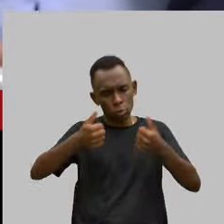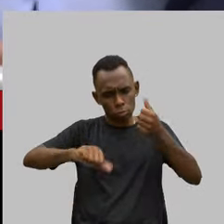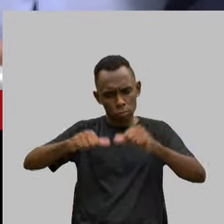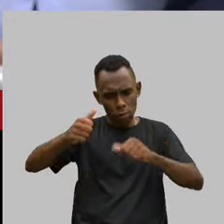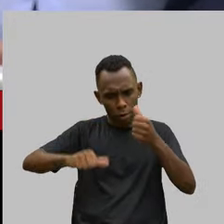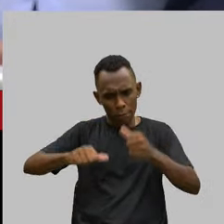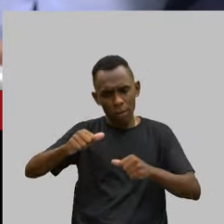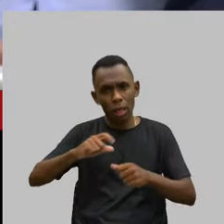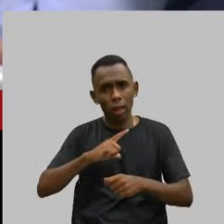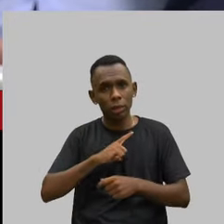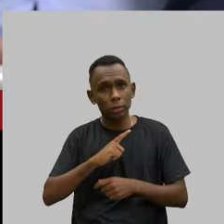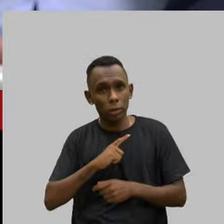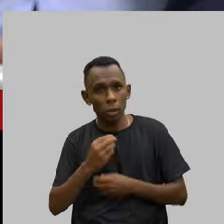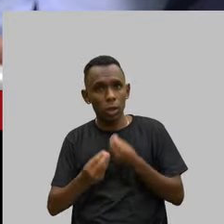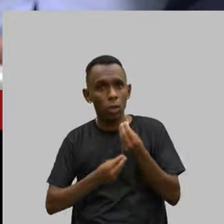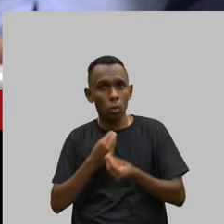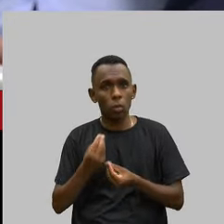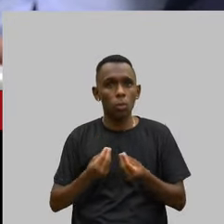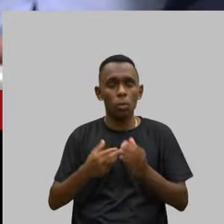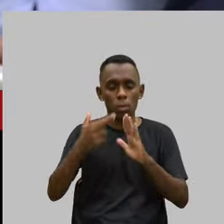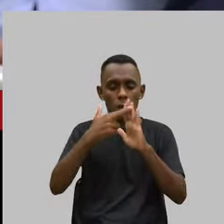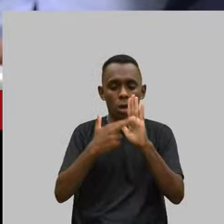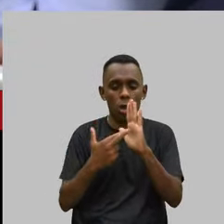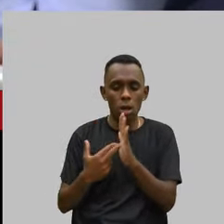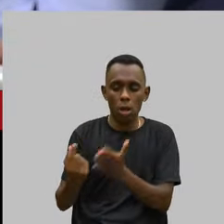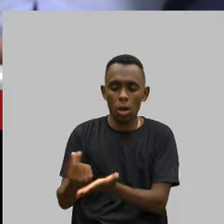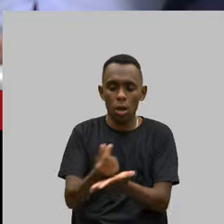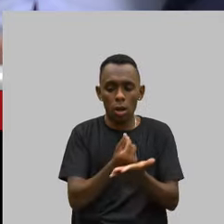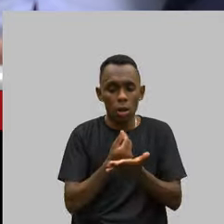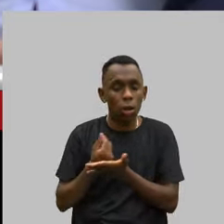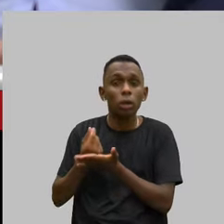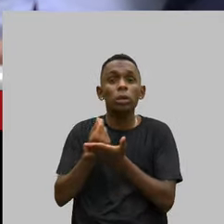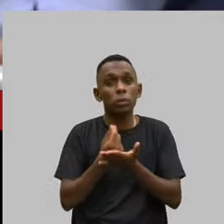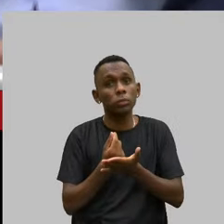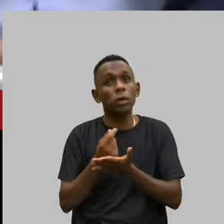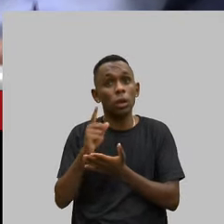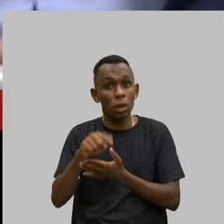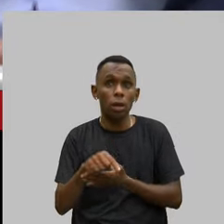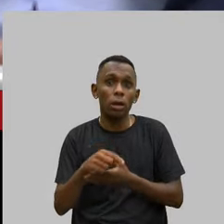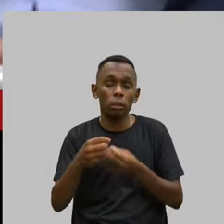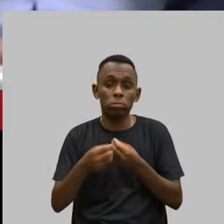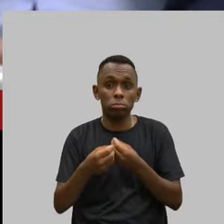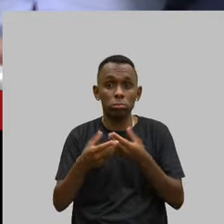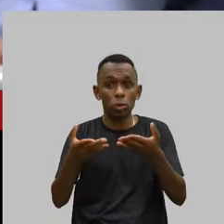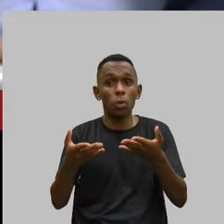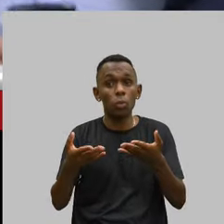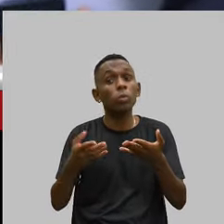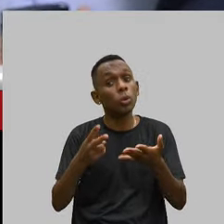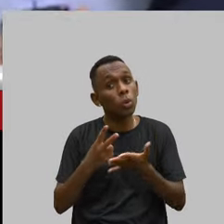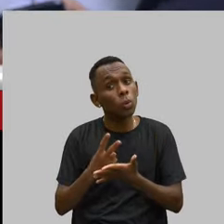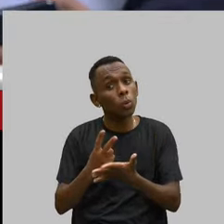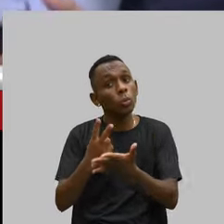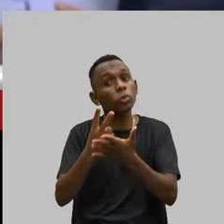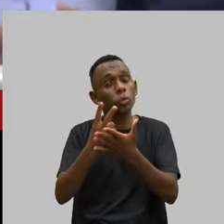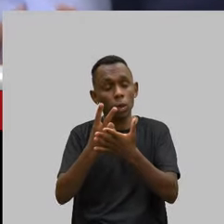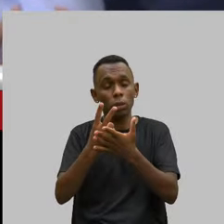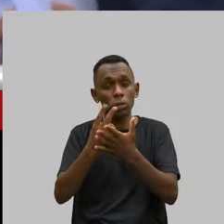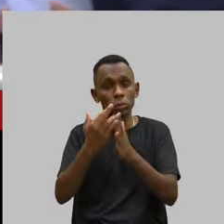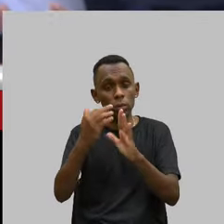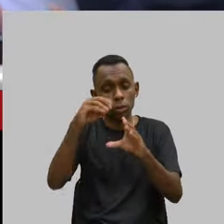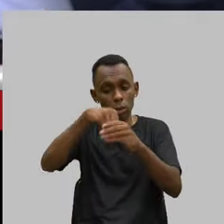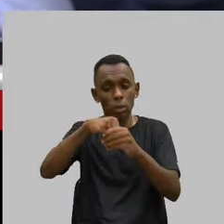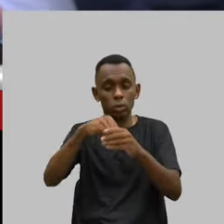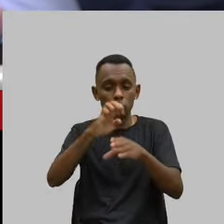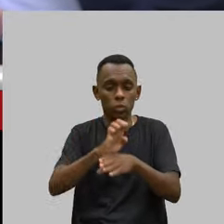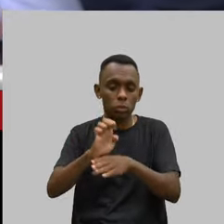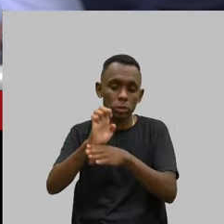dos tratamentos tributários dos regimes tributários que são concedidos e mantidos dentro do Estado temos uma